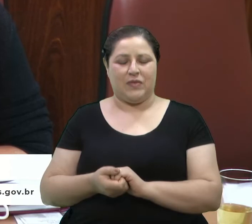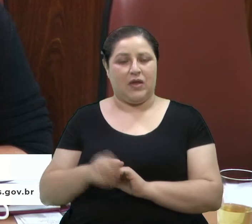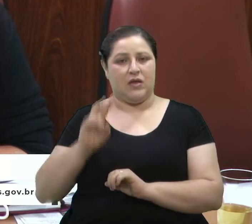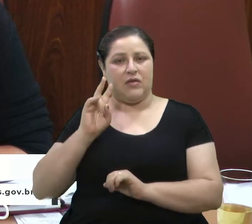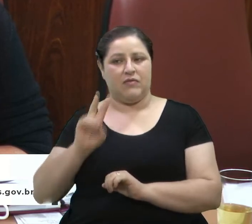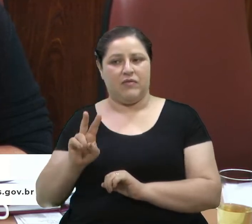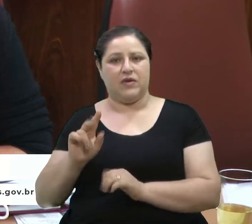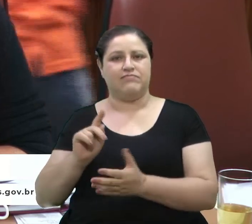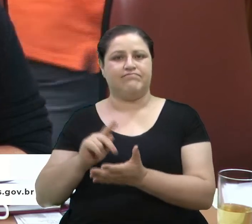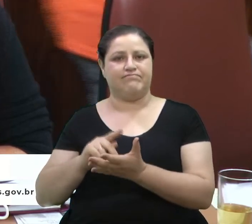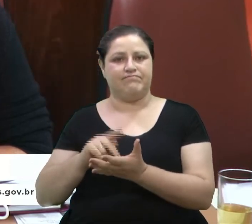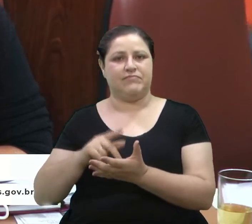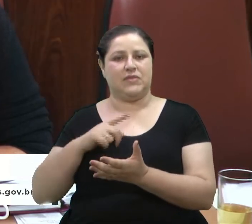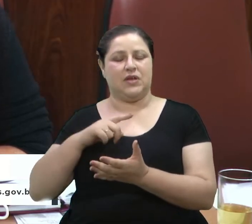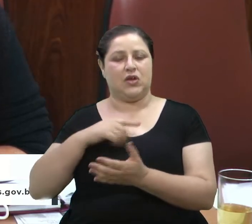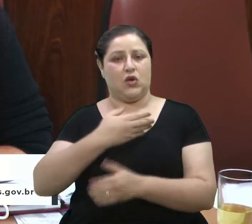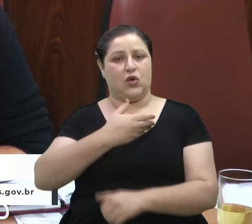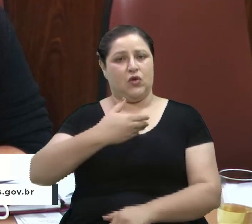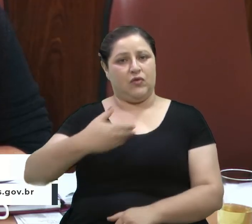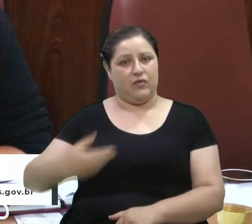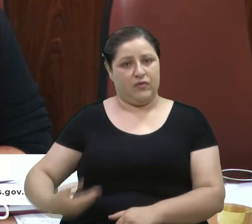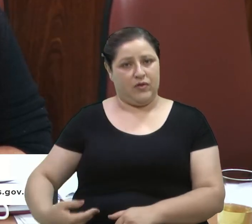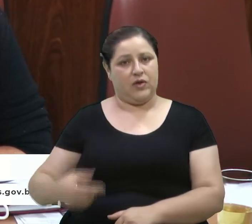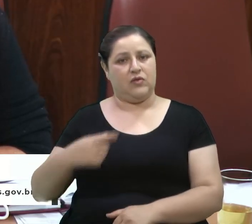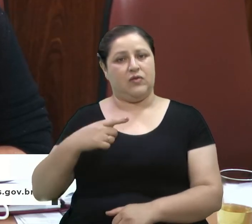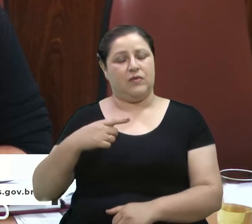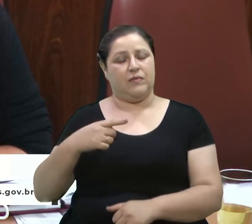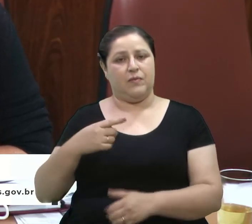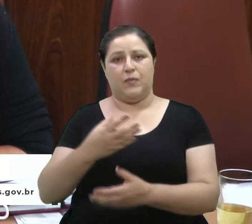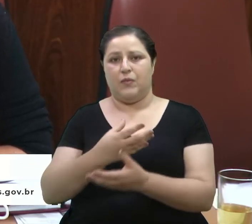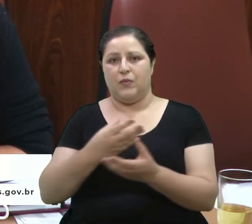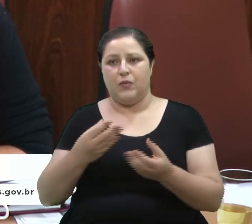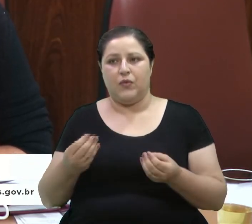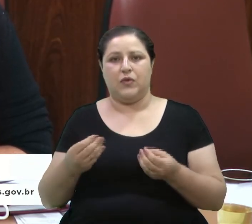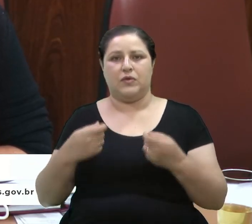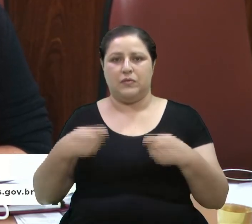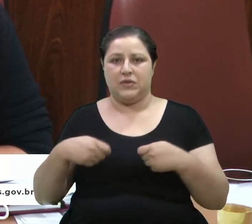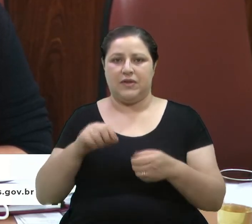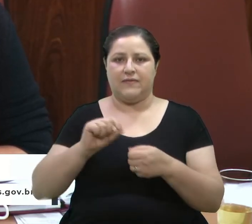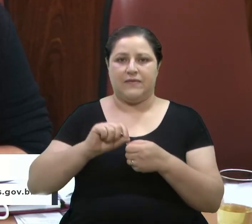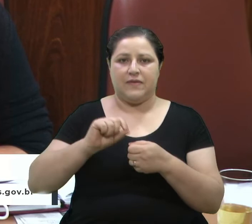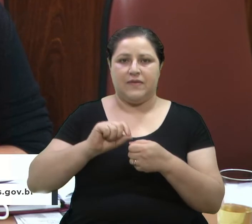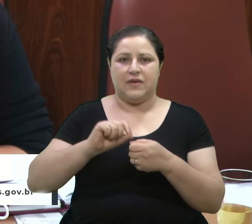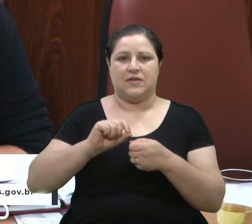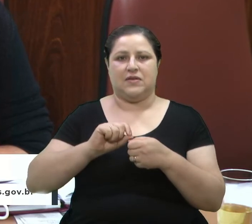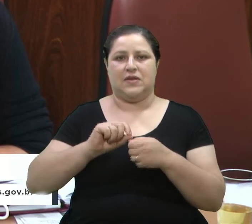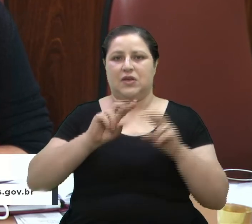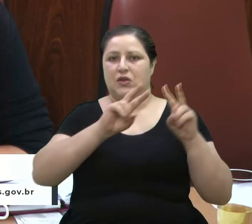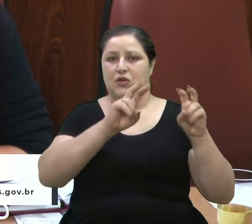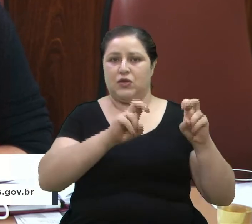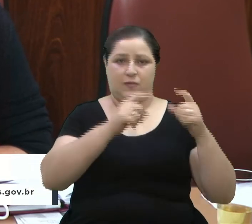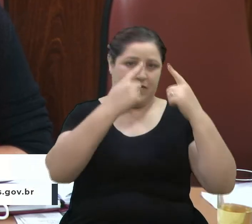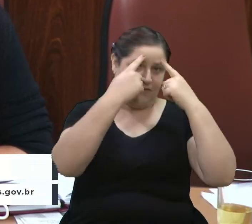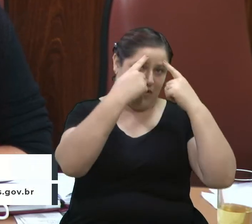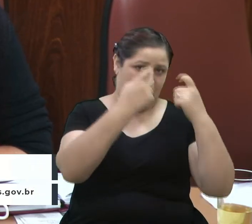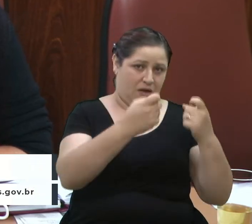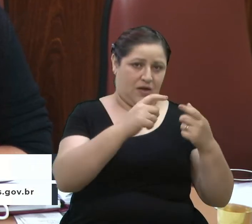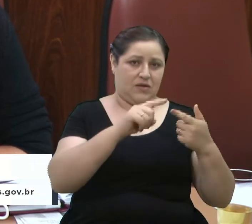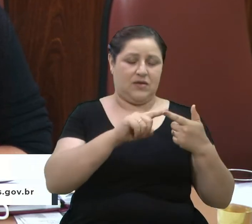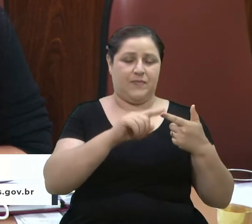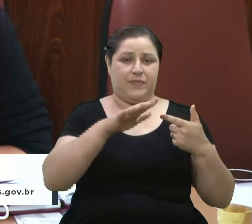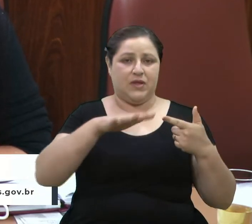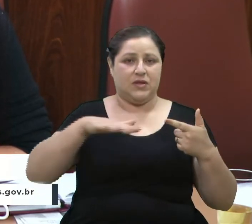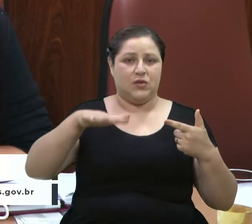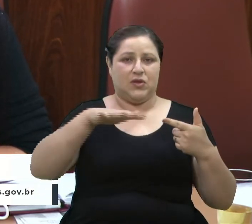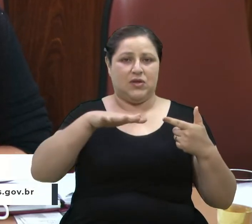realmente o poder público tem muito ainda a fazer nessa questão, tanto da violência como da situação